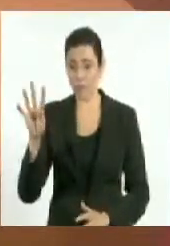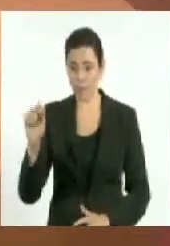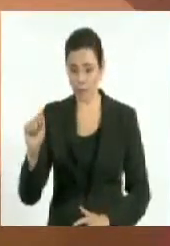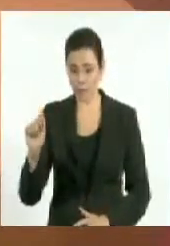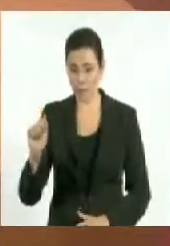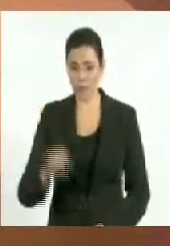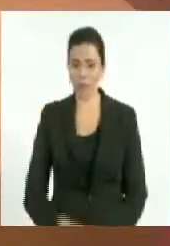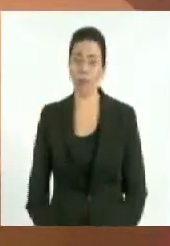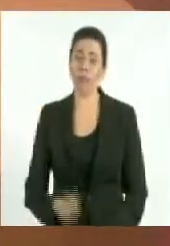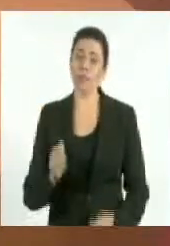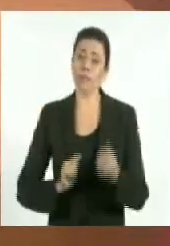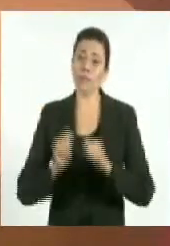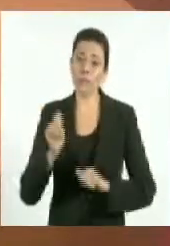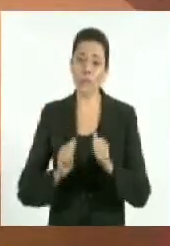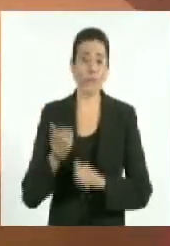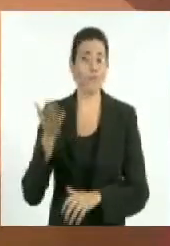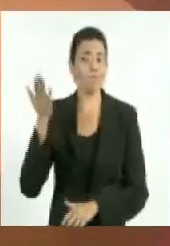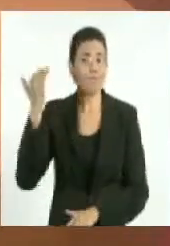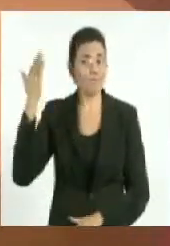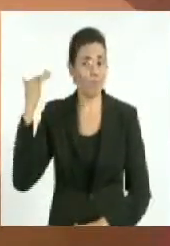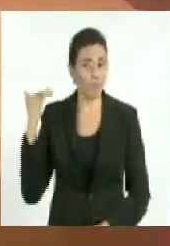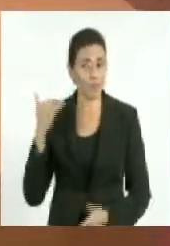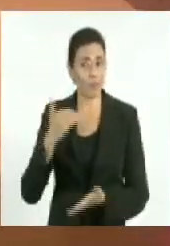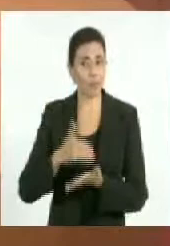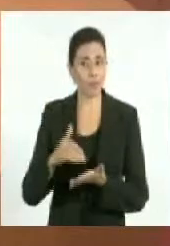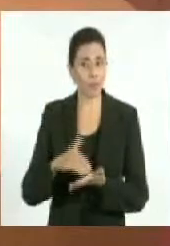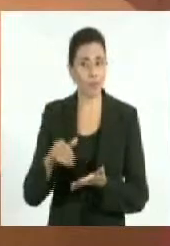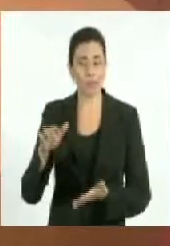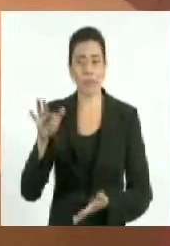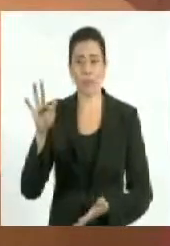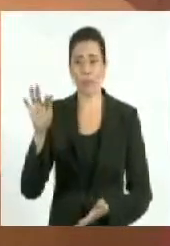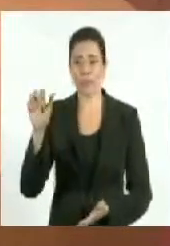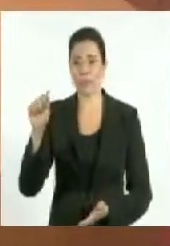a Secretaria de Fazenda, ela se utilizou